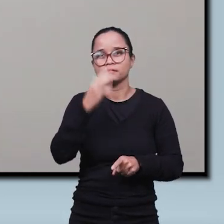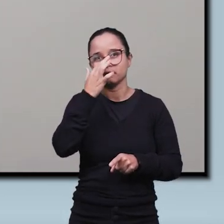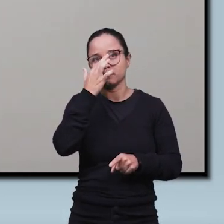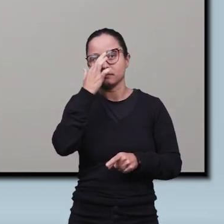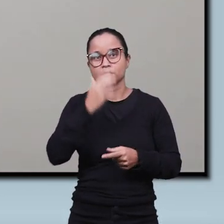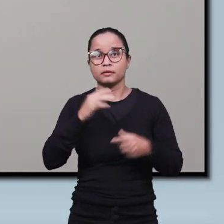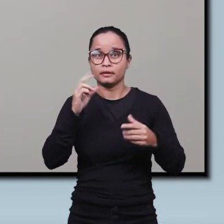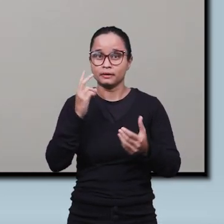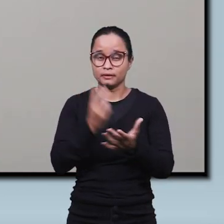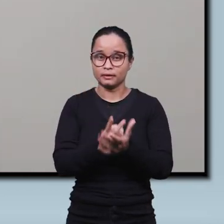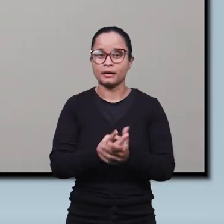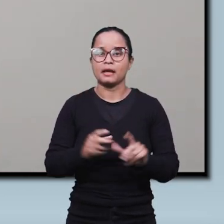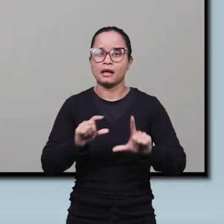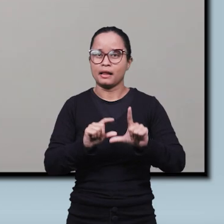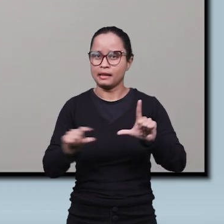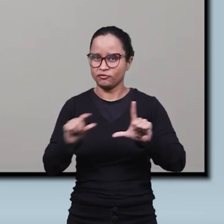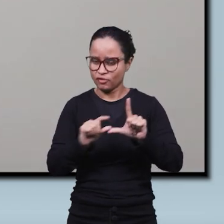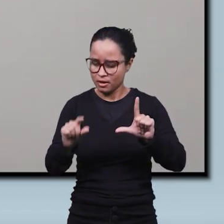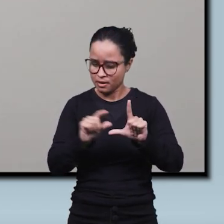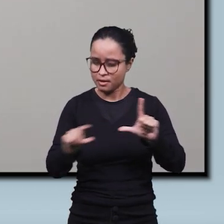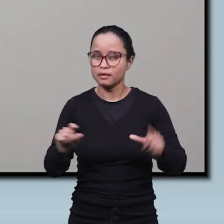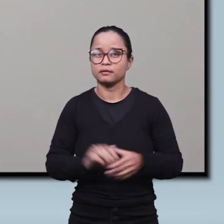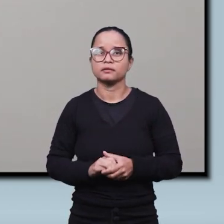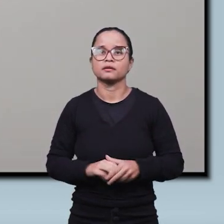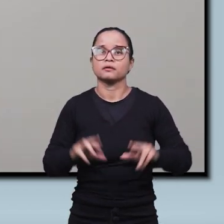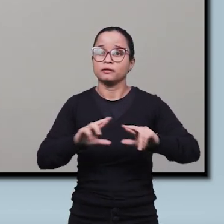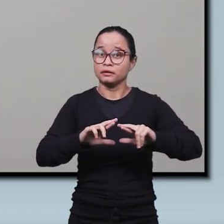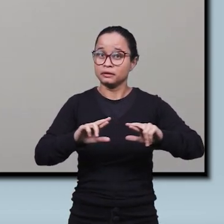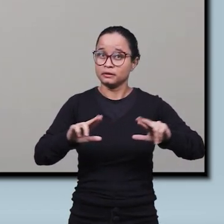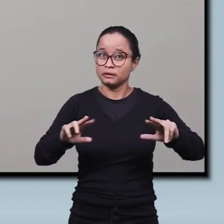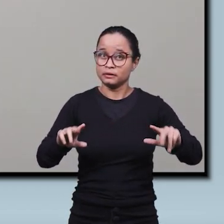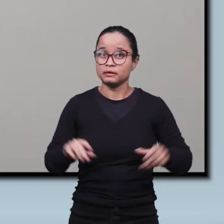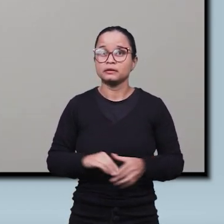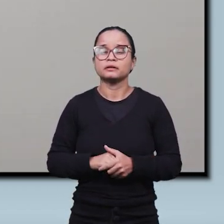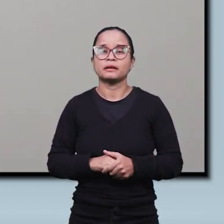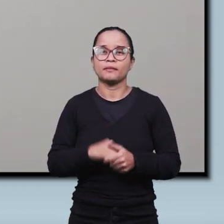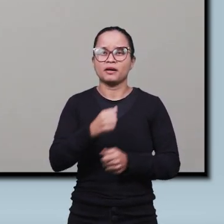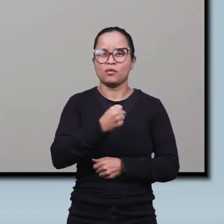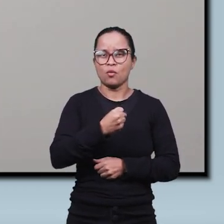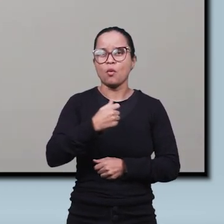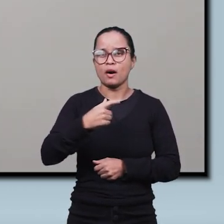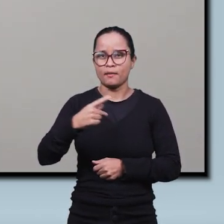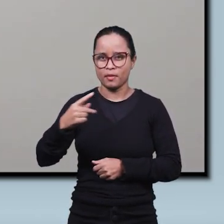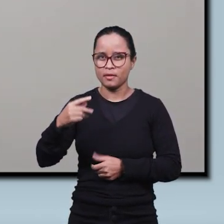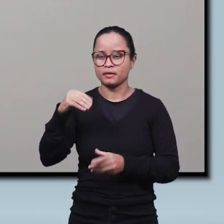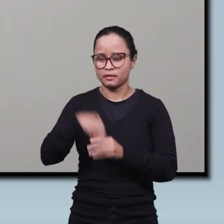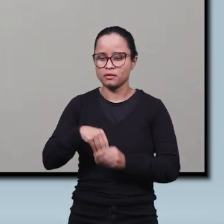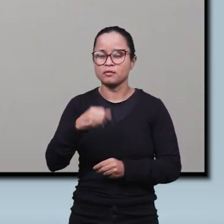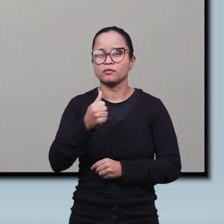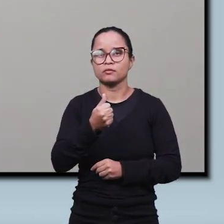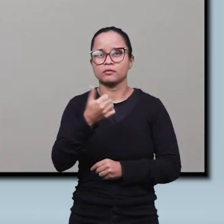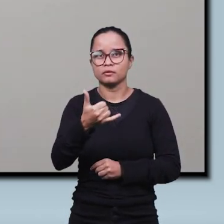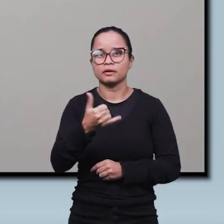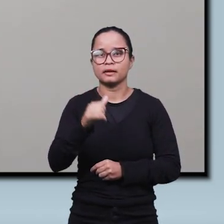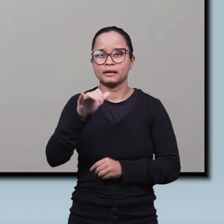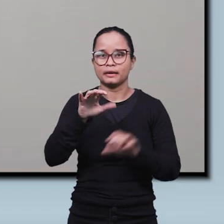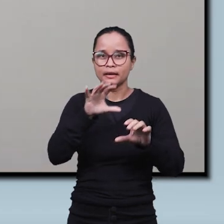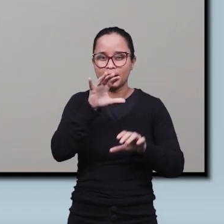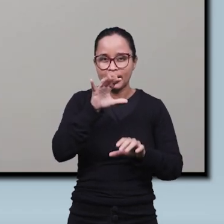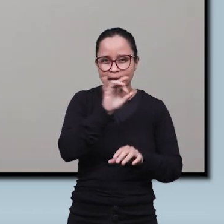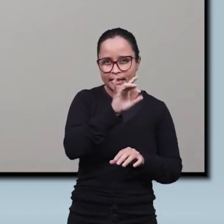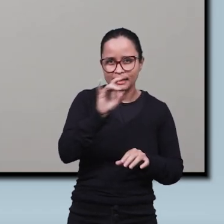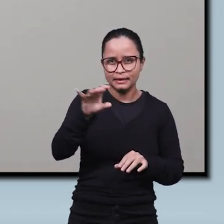temos legendas, né? Então existem vários recursos, até mesmo aplicativos no celular, hoje em cada área.